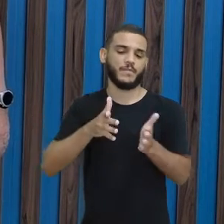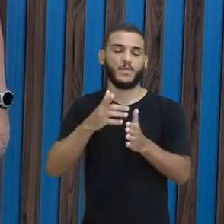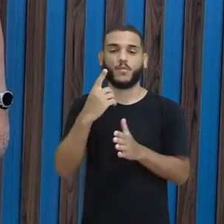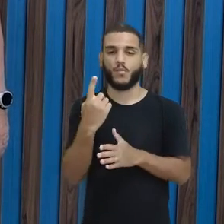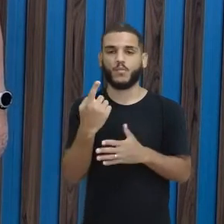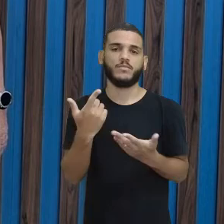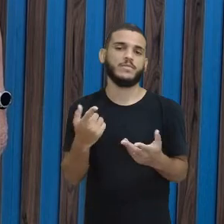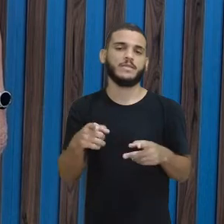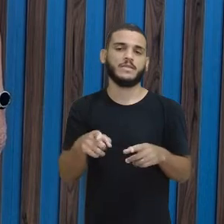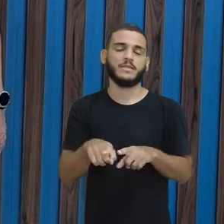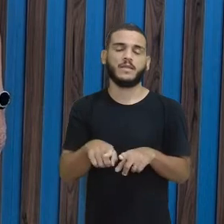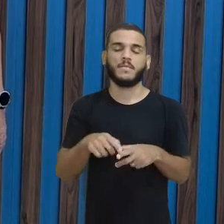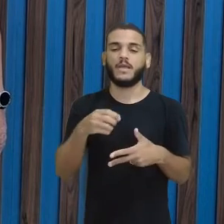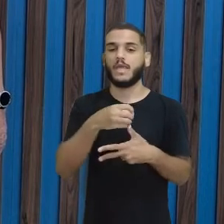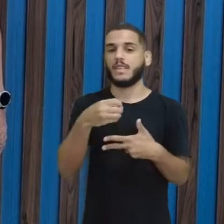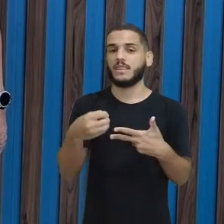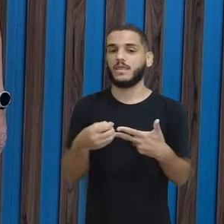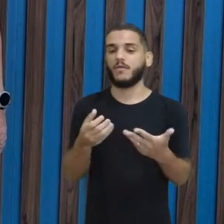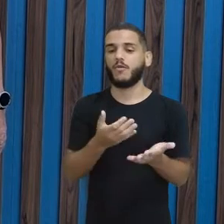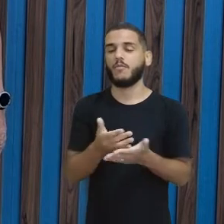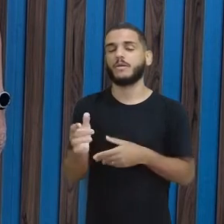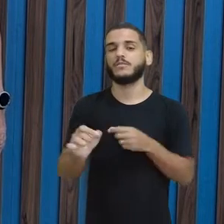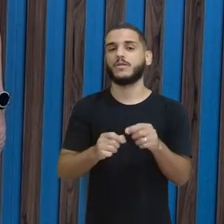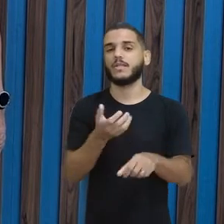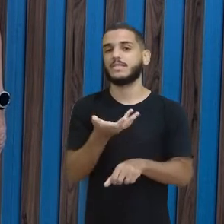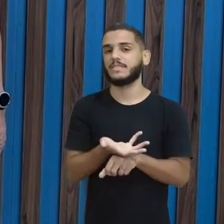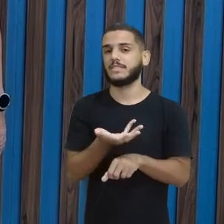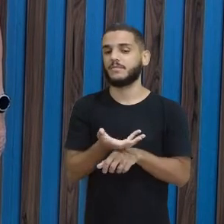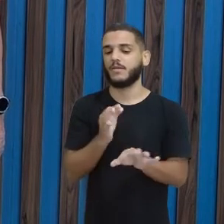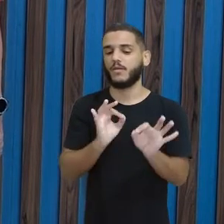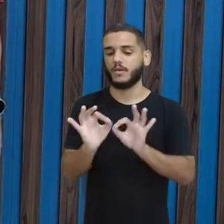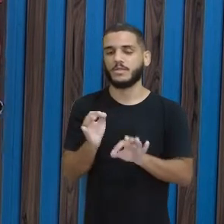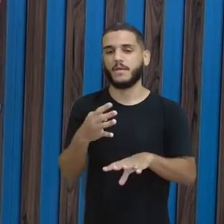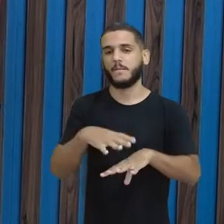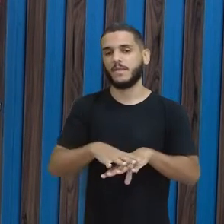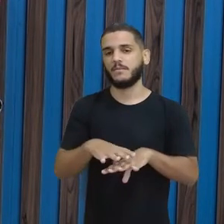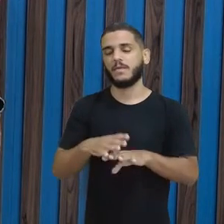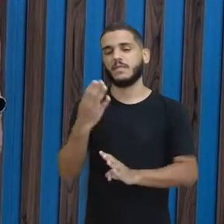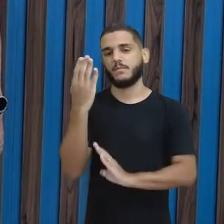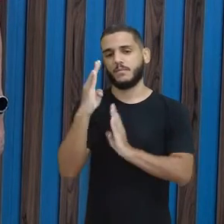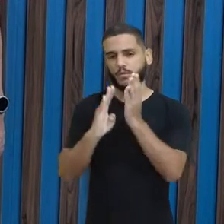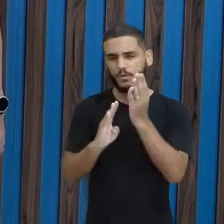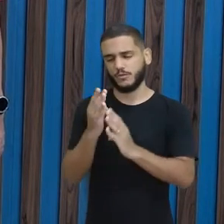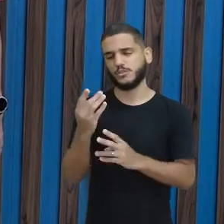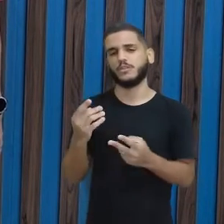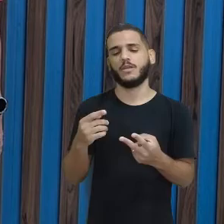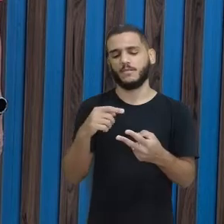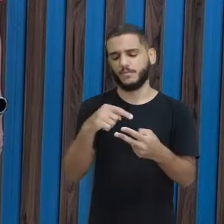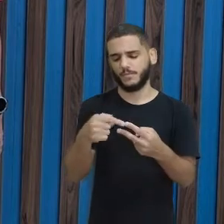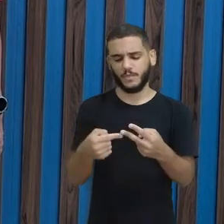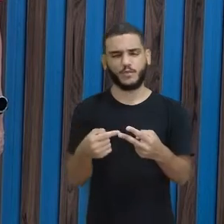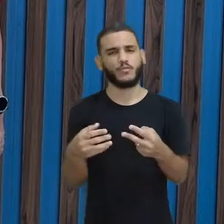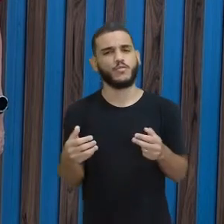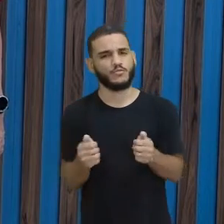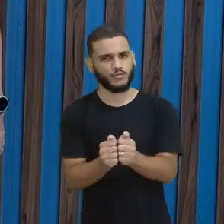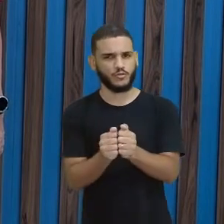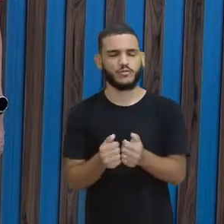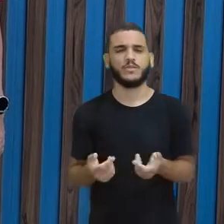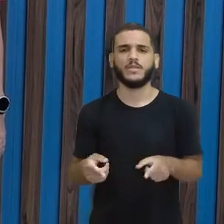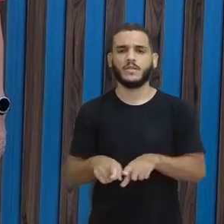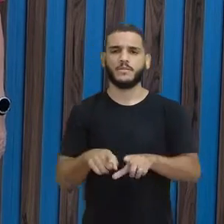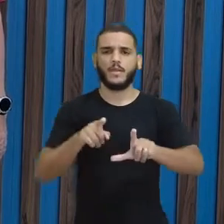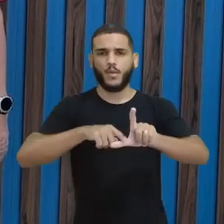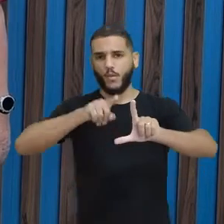também começa a juntar as disciplinas, né? Matemática e biologia é direto, falando as duas matérias juntas, falando um gráfico